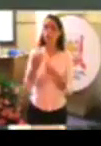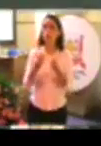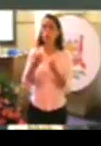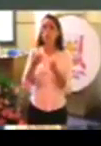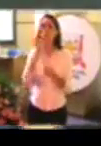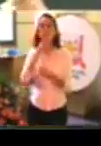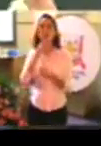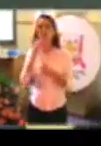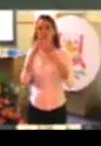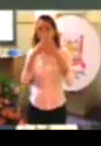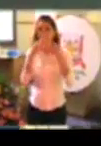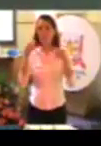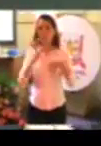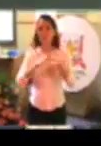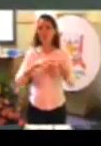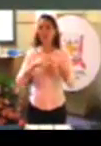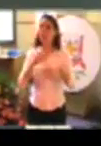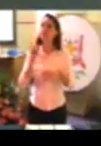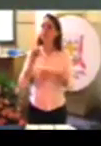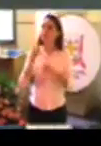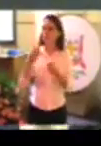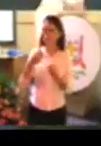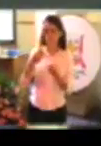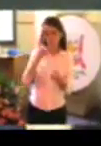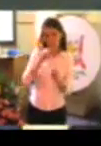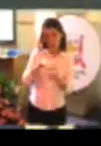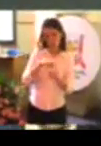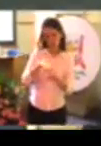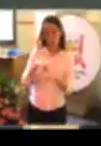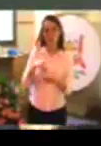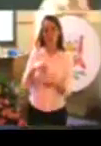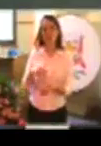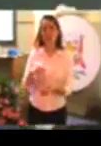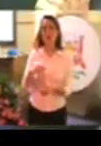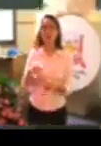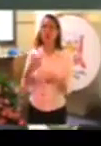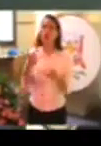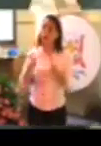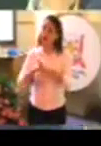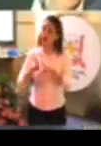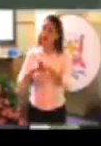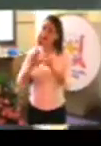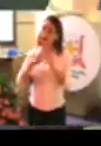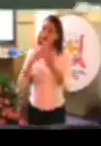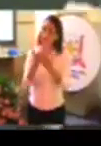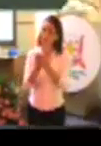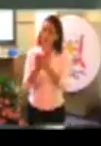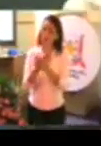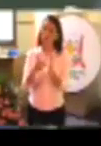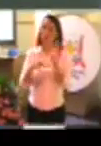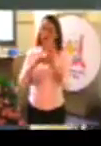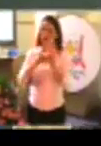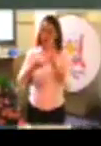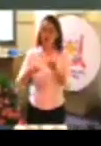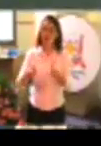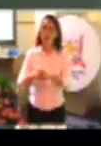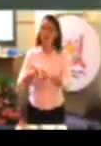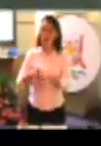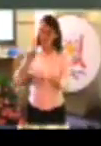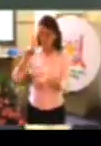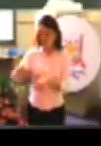com educação. Não tem outro remédio. E a escola do legislativo é uma escola de